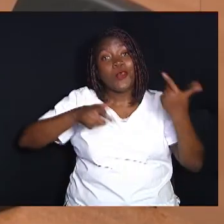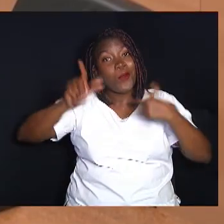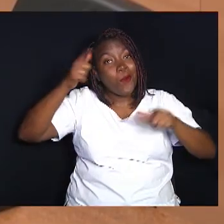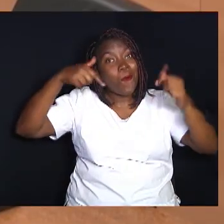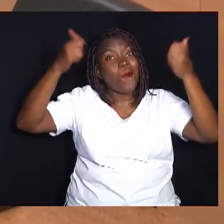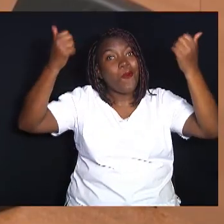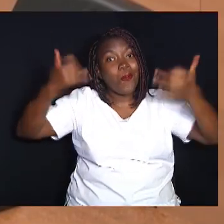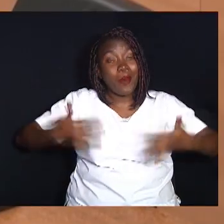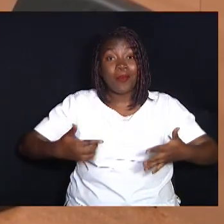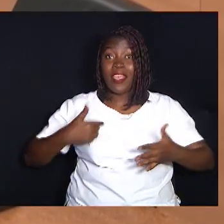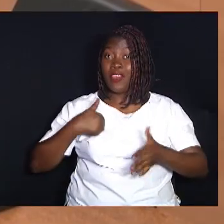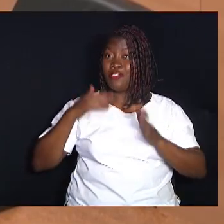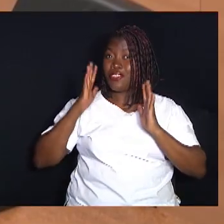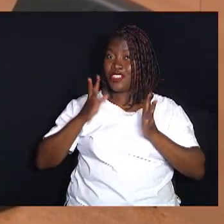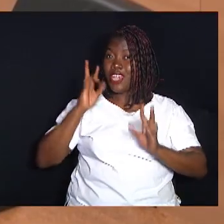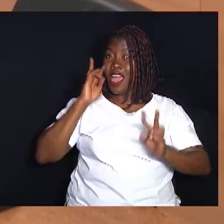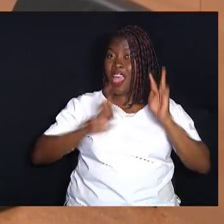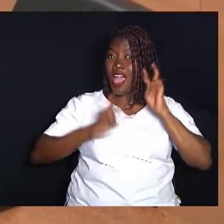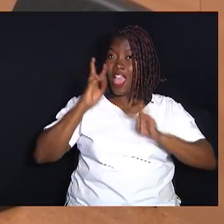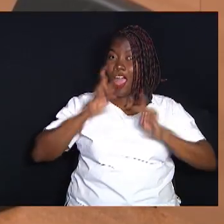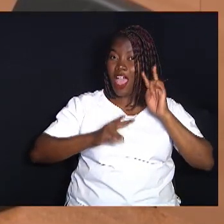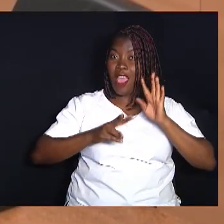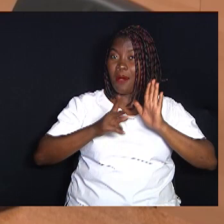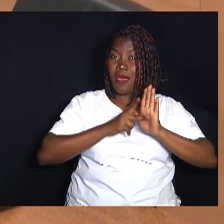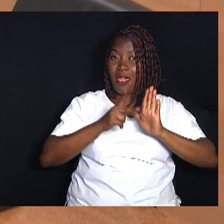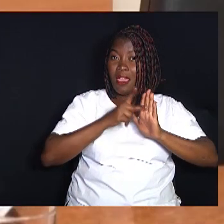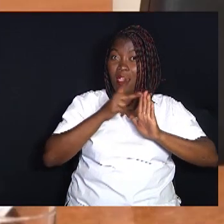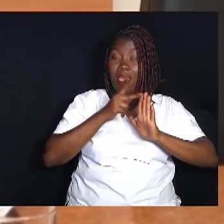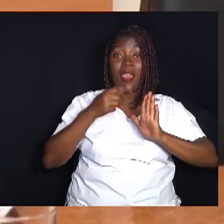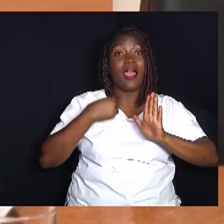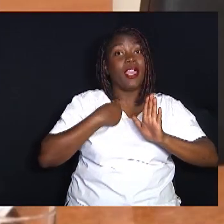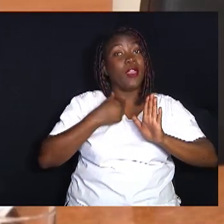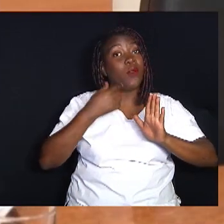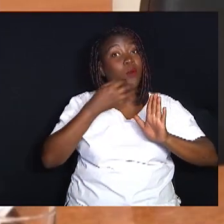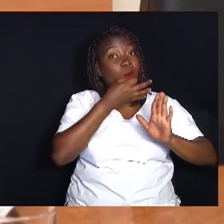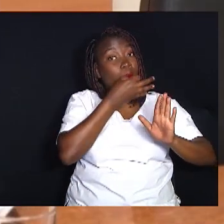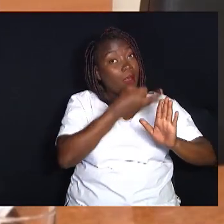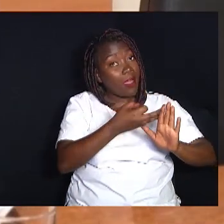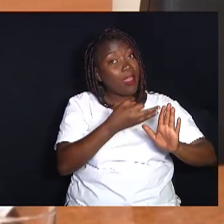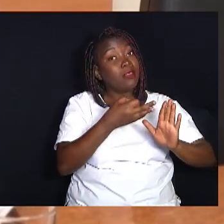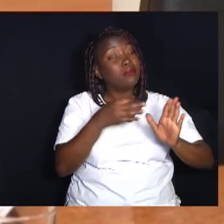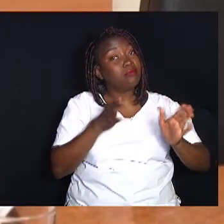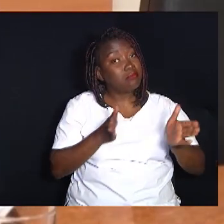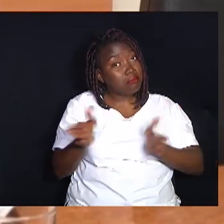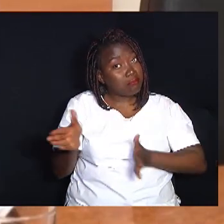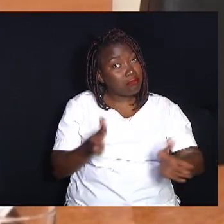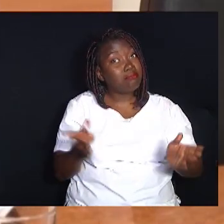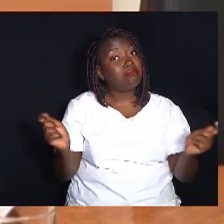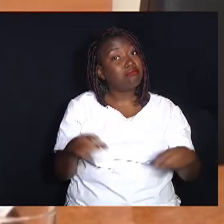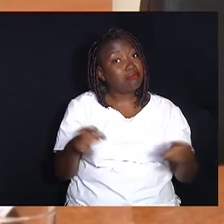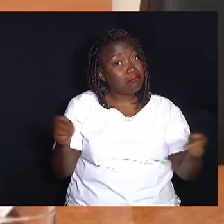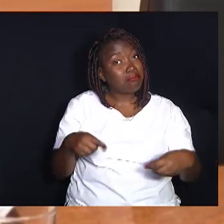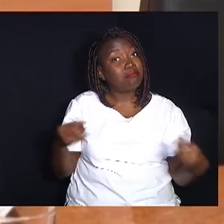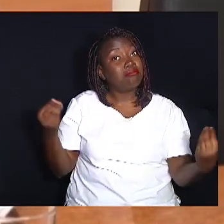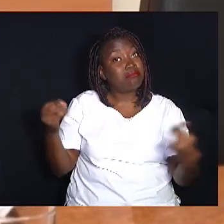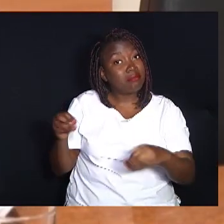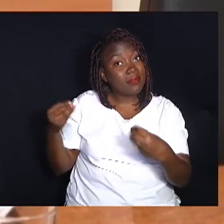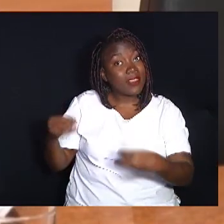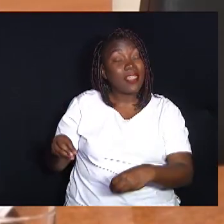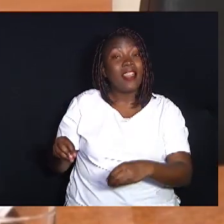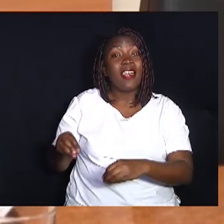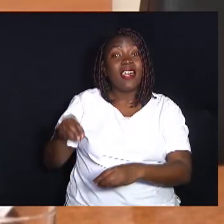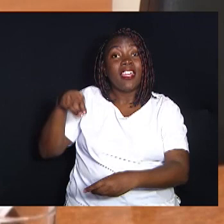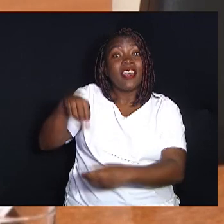tive dando uma olhada nesse projeto, eu acho viável o projeto, porque nas escolas nós ensinando as nossas